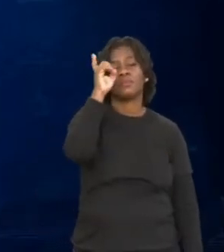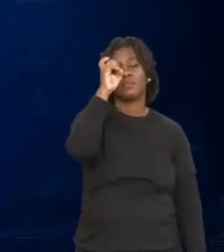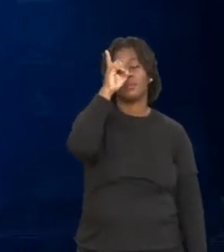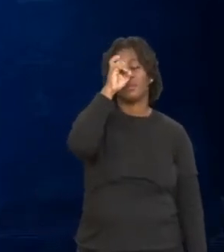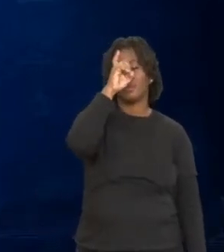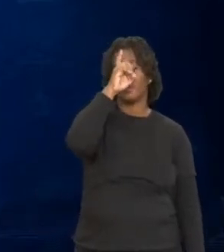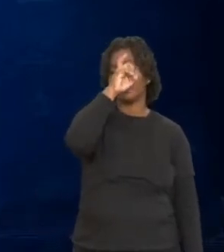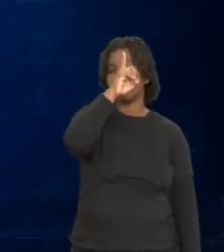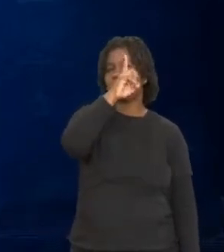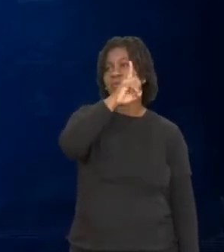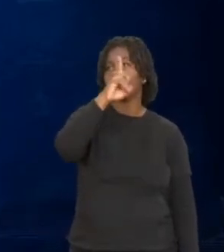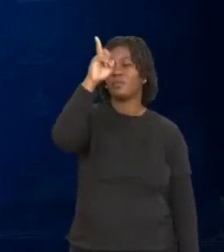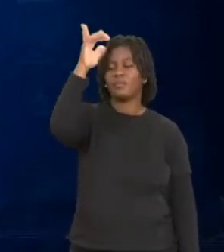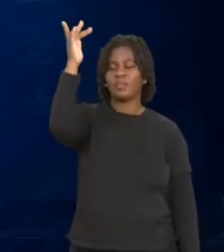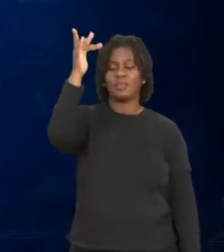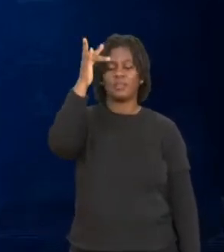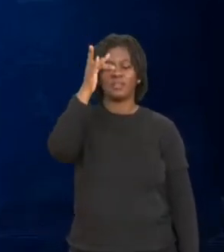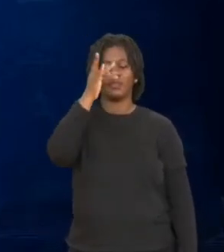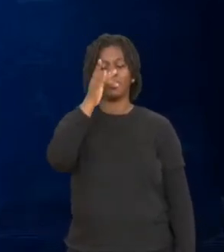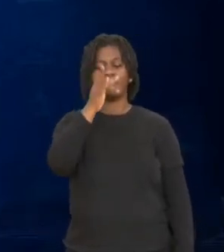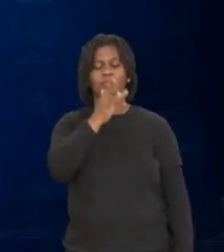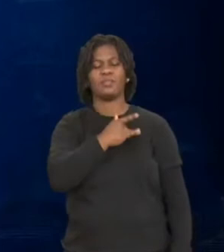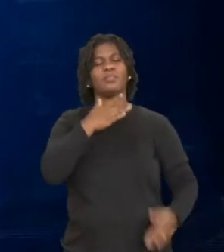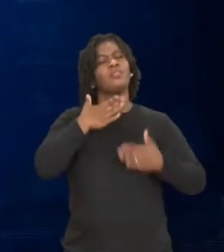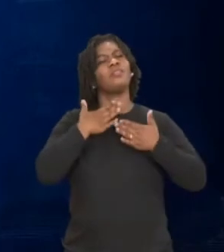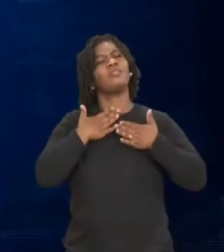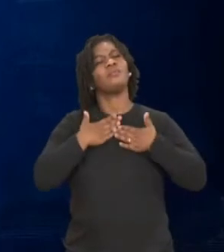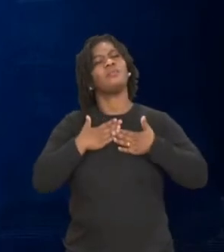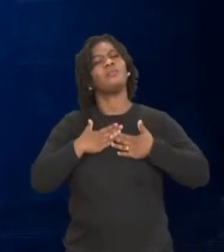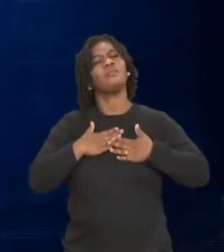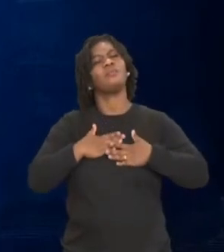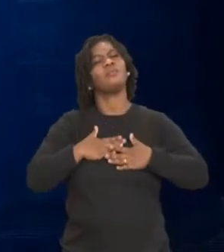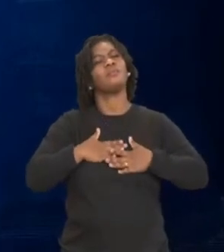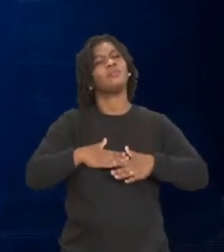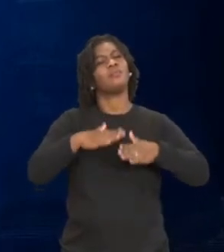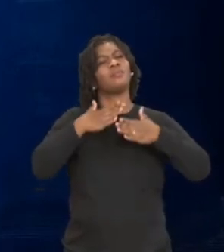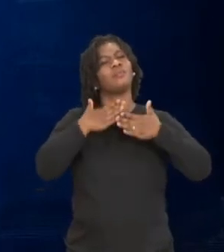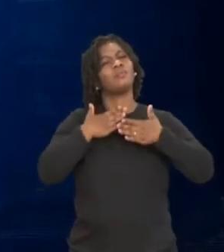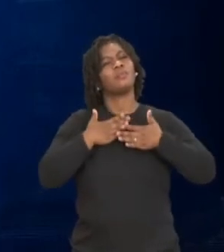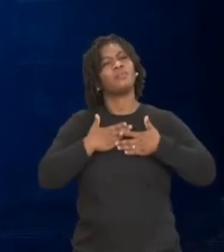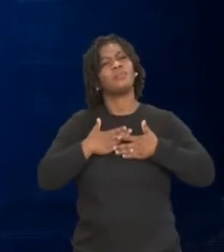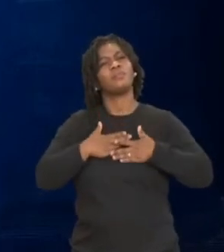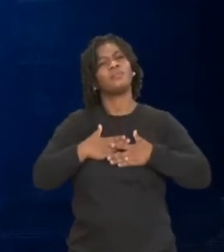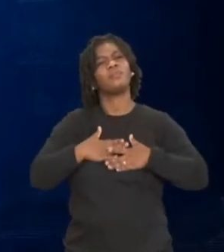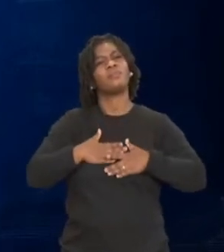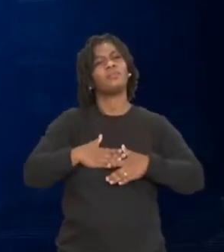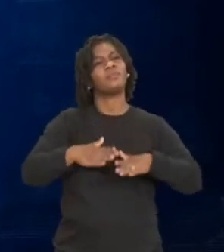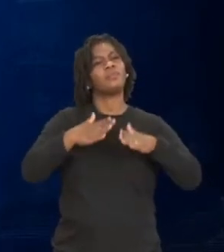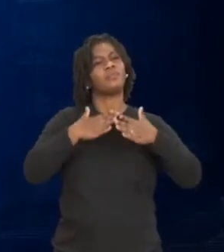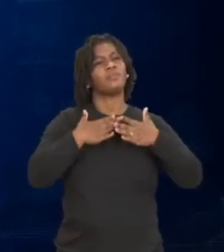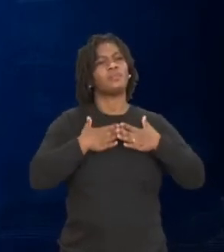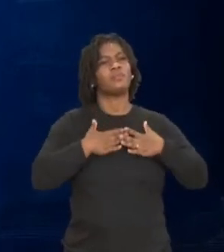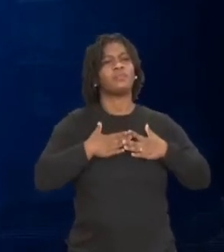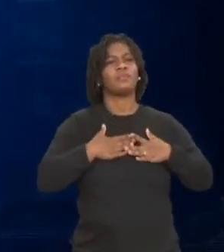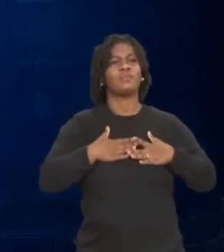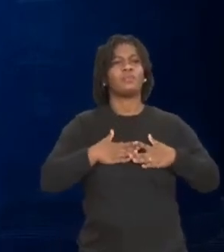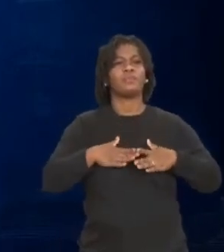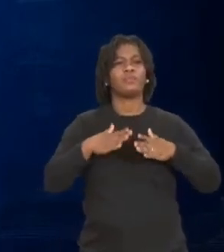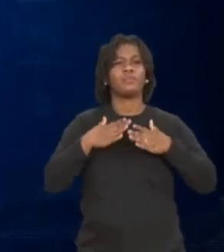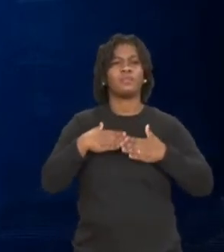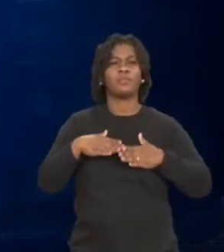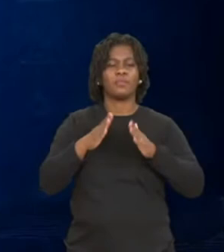nos momentos mais difíceis minha calma. Tua palavra